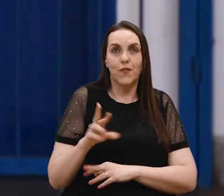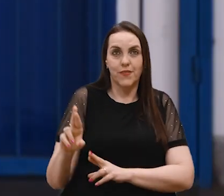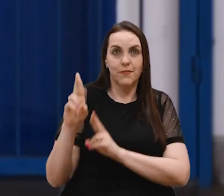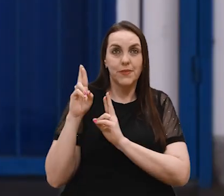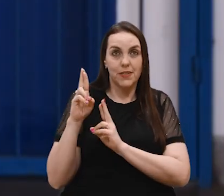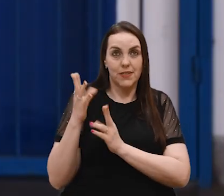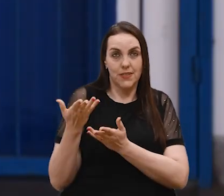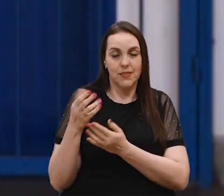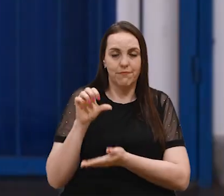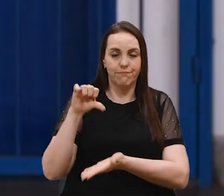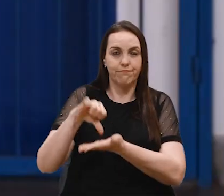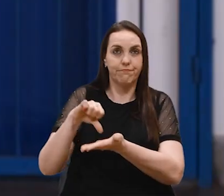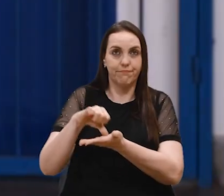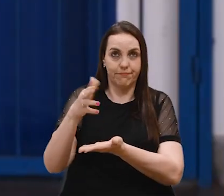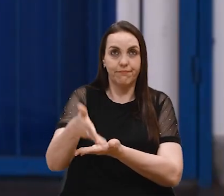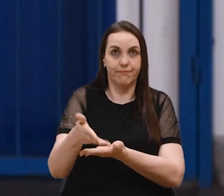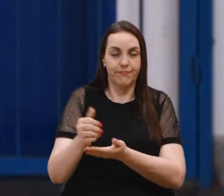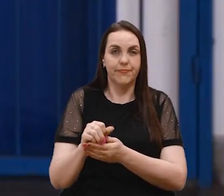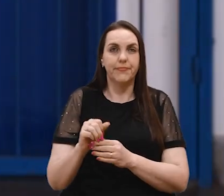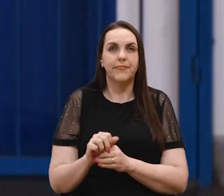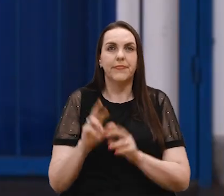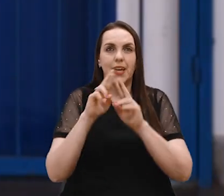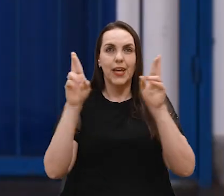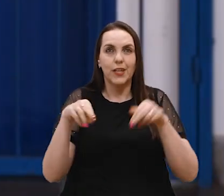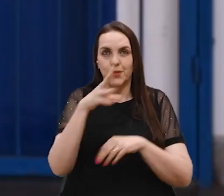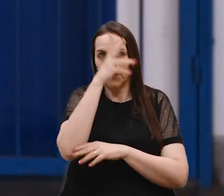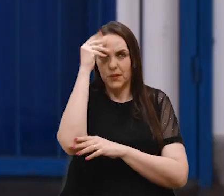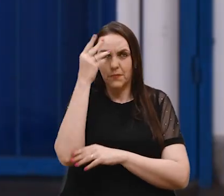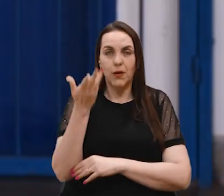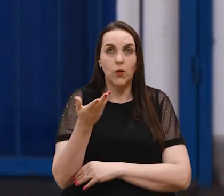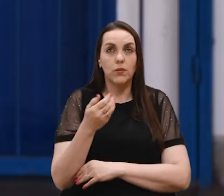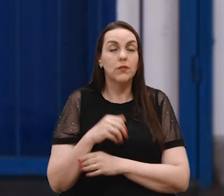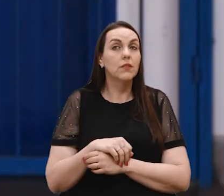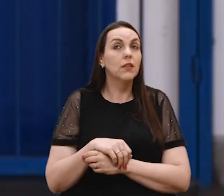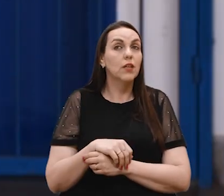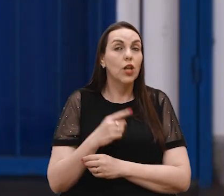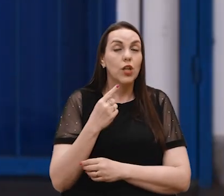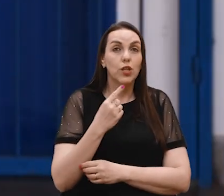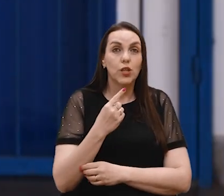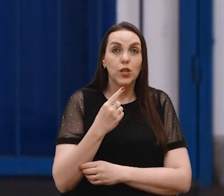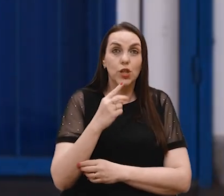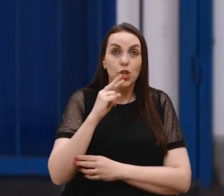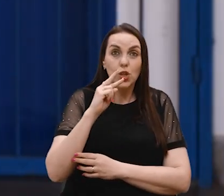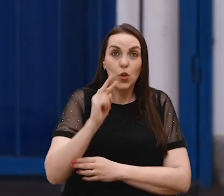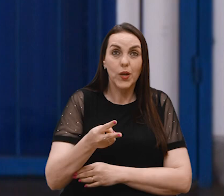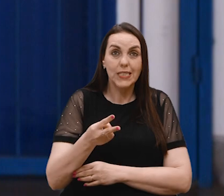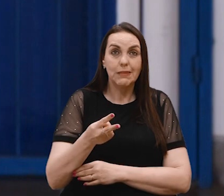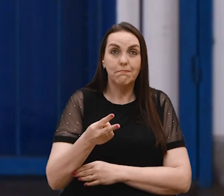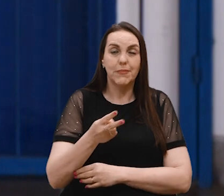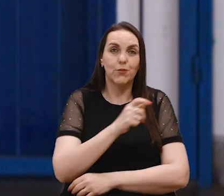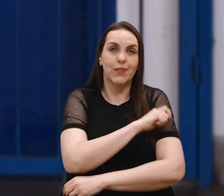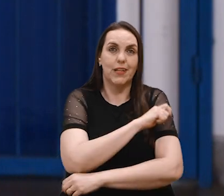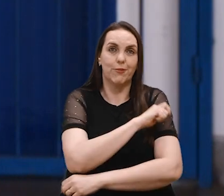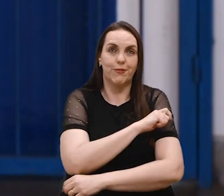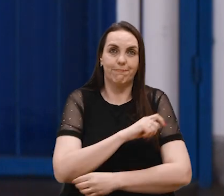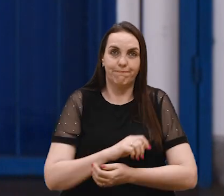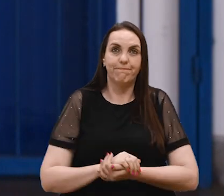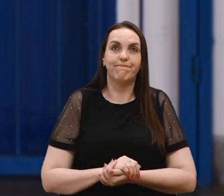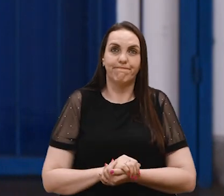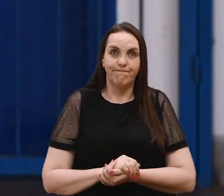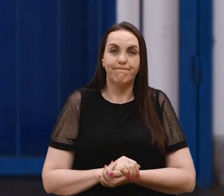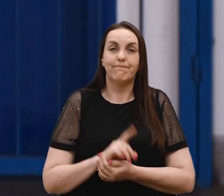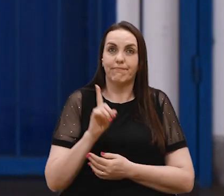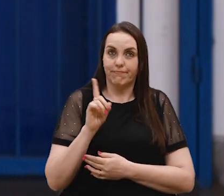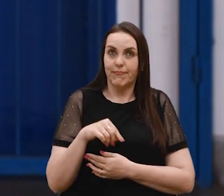Esperança, né? Uma das unidades escolares da rede municipal de ensino. E são 2.000